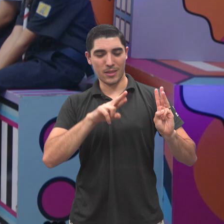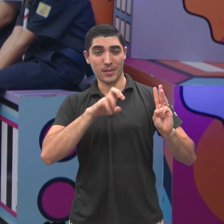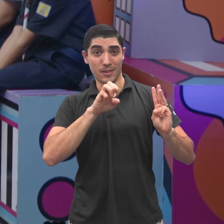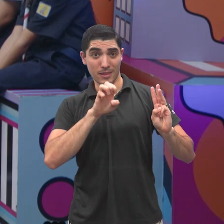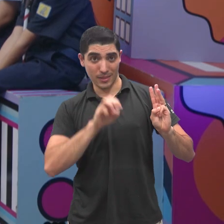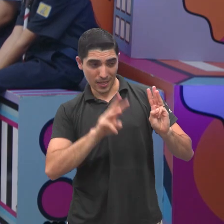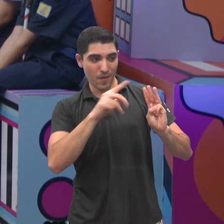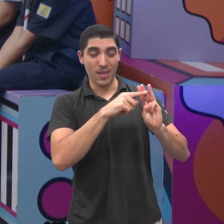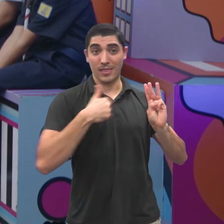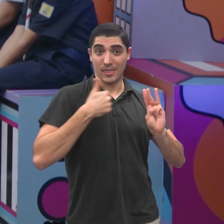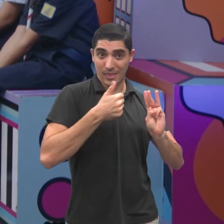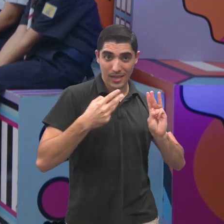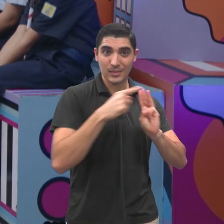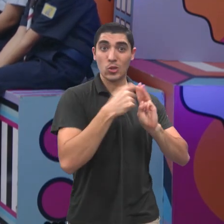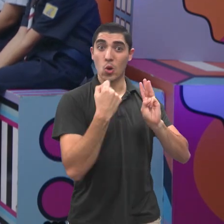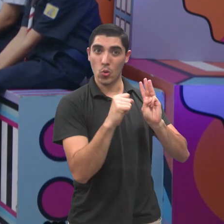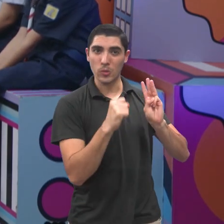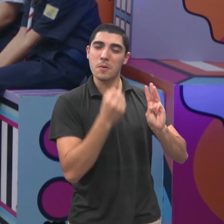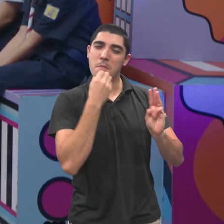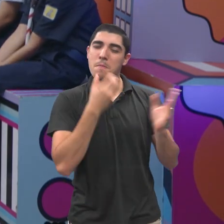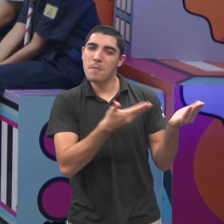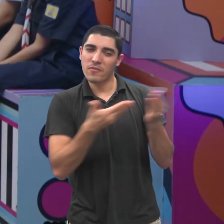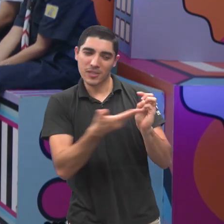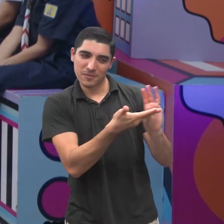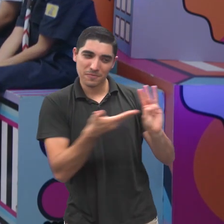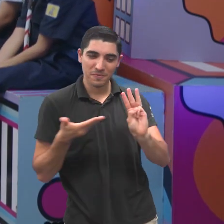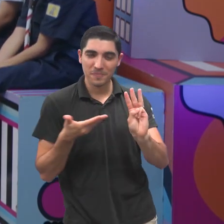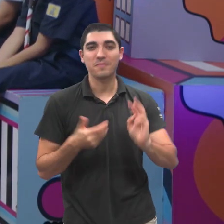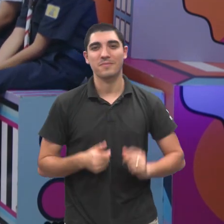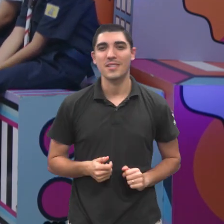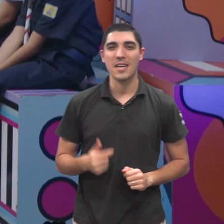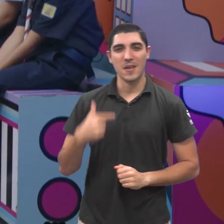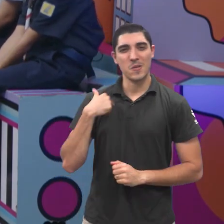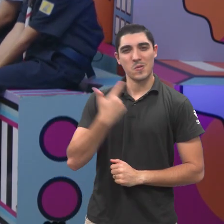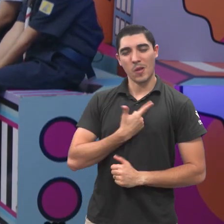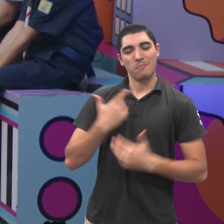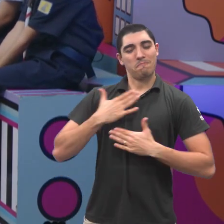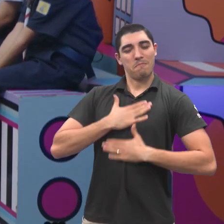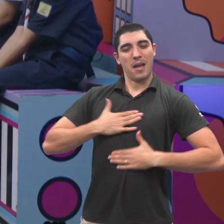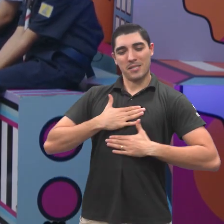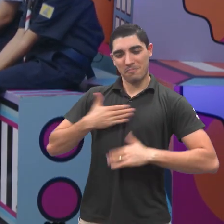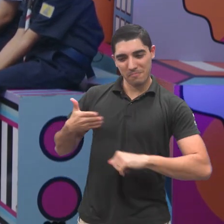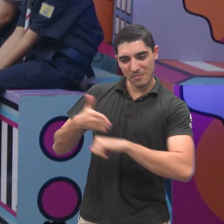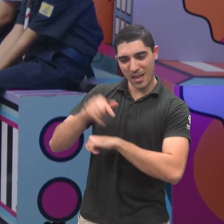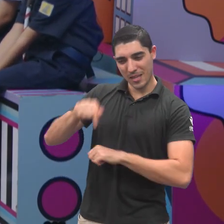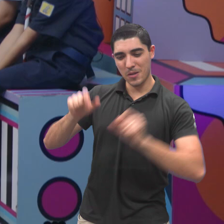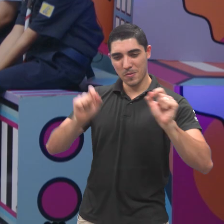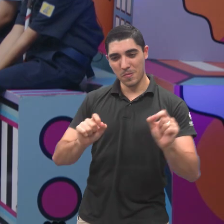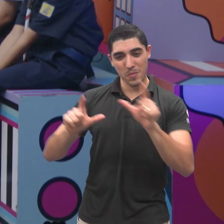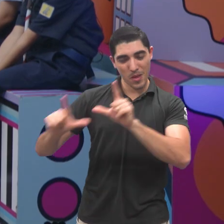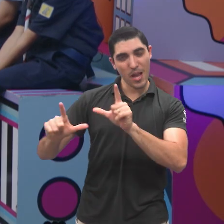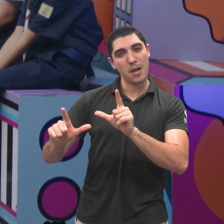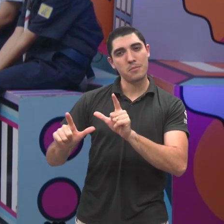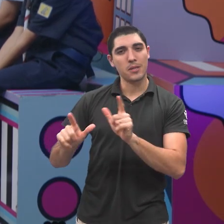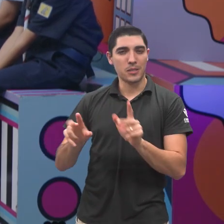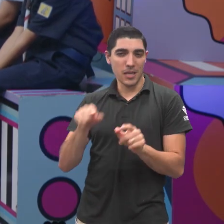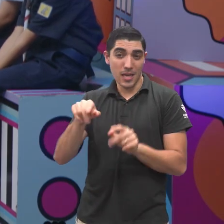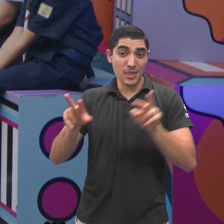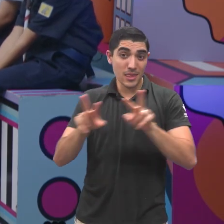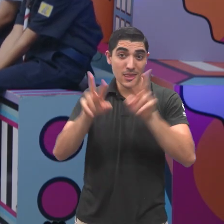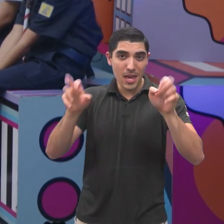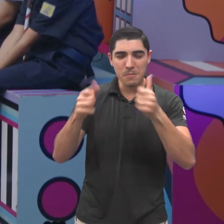anos. Bem-vindos. É um enorme prazer estar aqui presente, participando do Tá Ligado, e levar essa mensagem, como